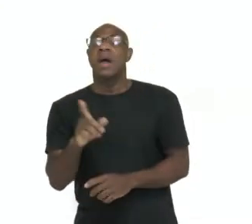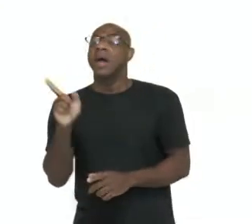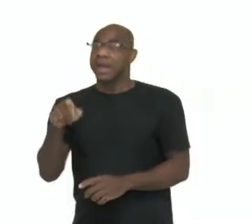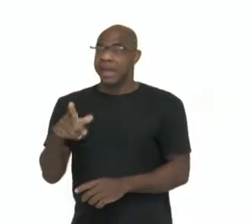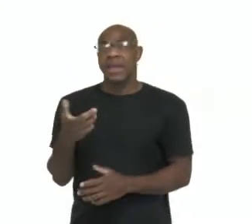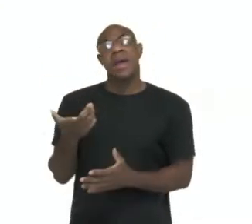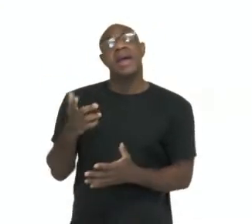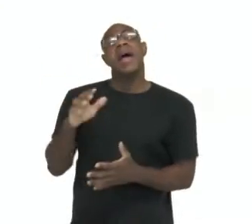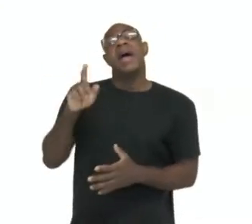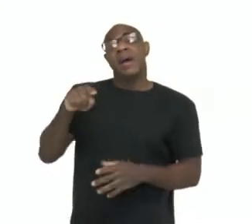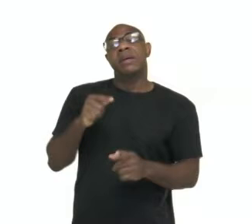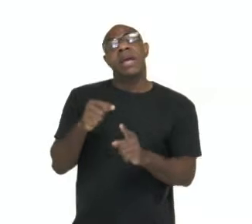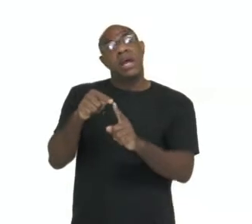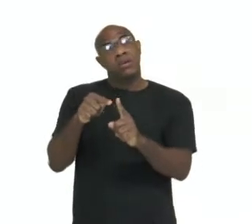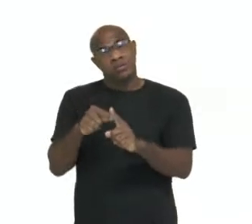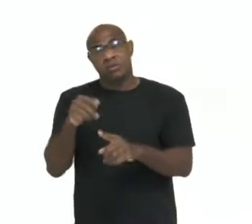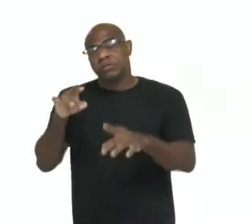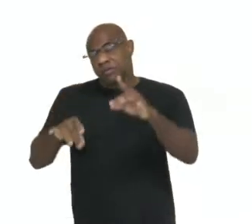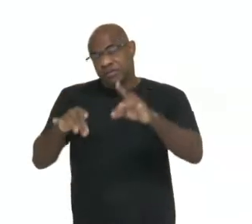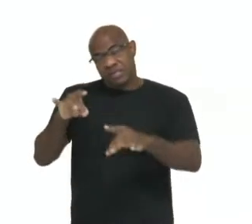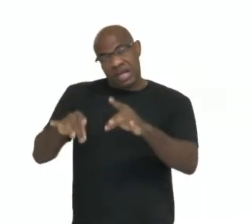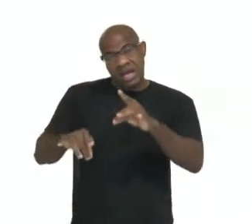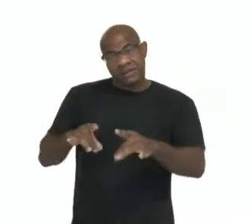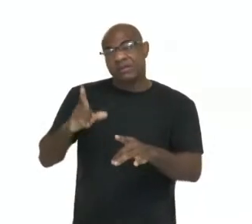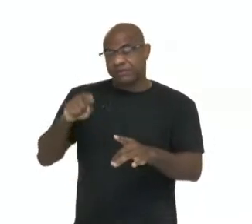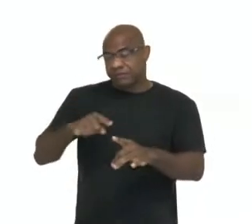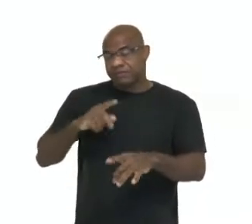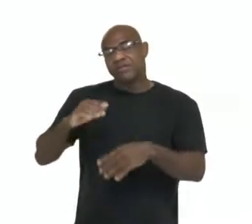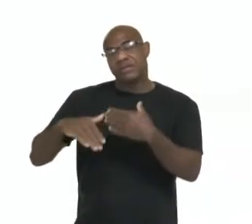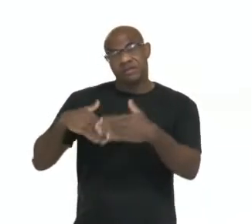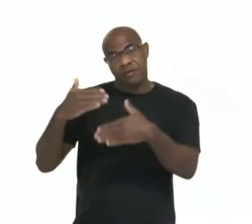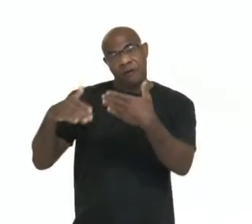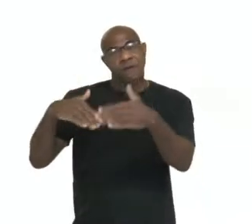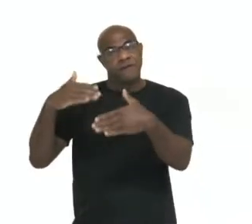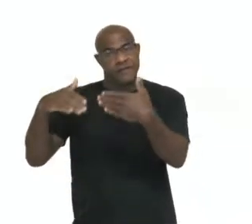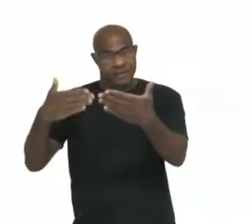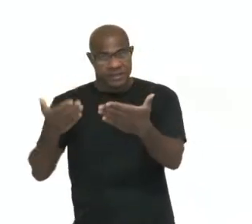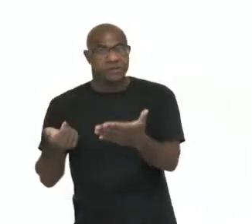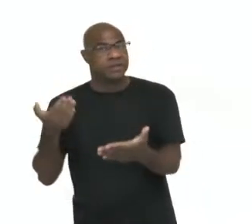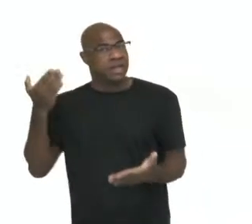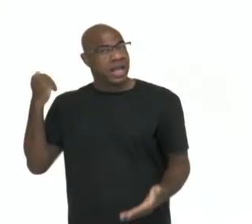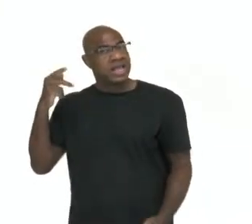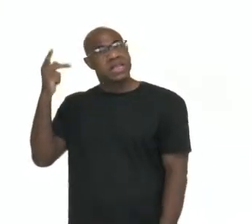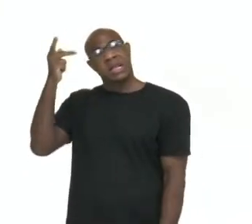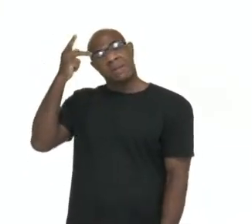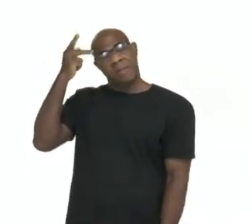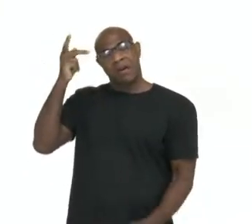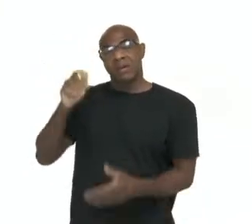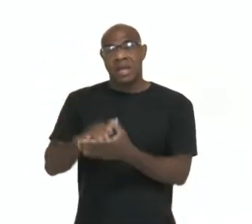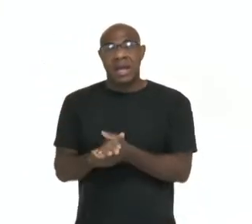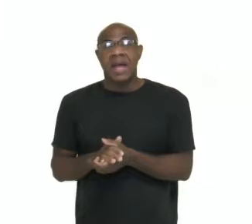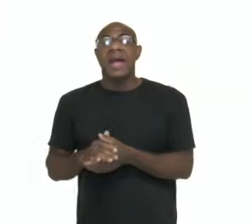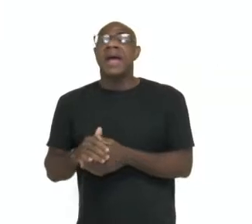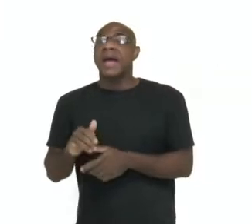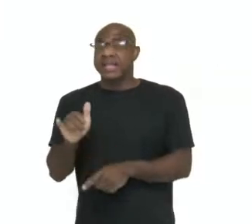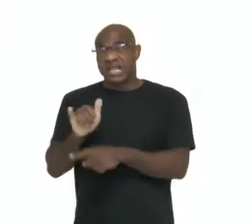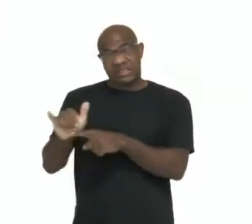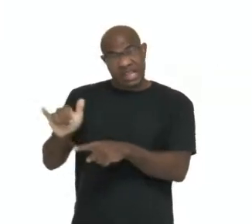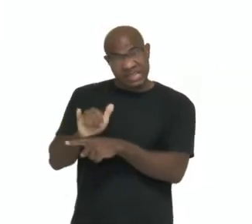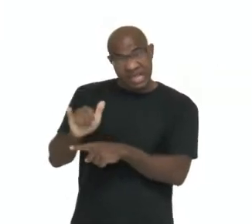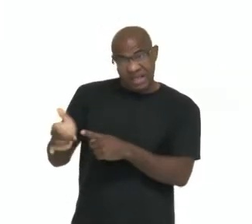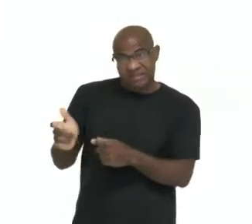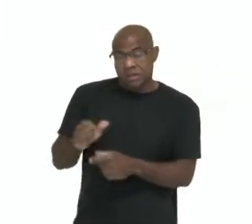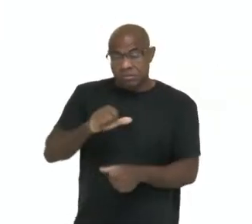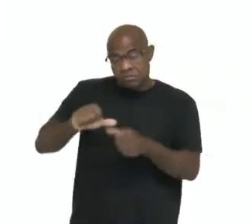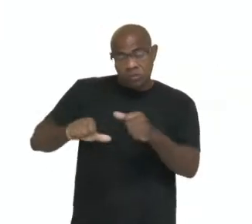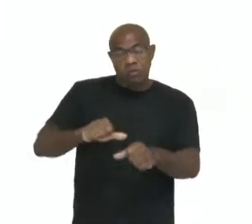foi desenvolvida por Boal, por Augusto Boal, né? No Teatro de Arena, em São Paulo. Essa técnica pretende que se transforme